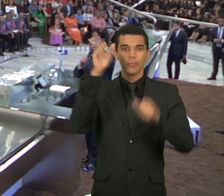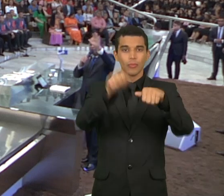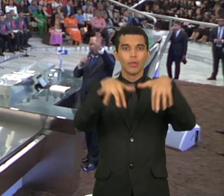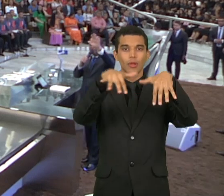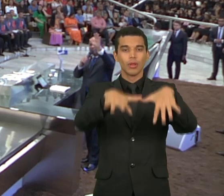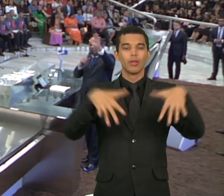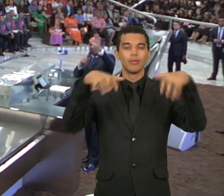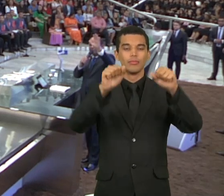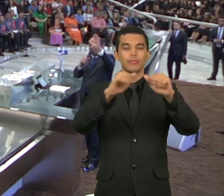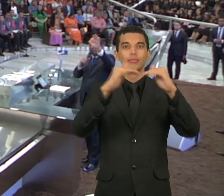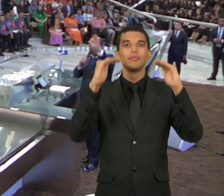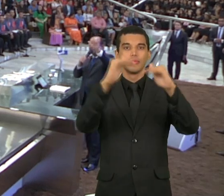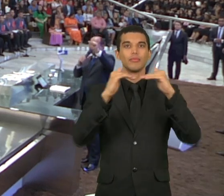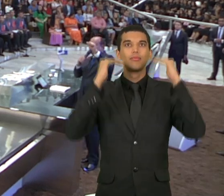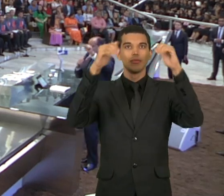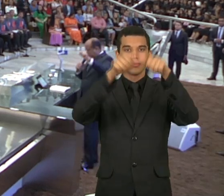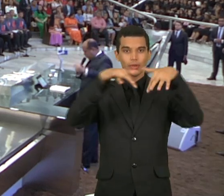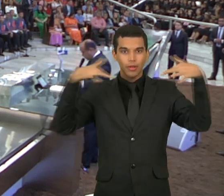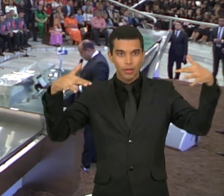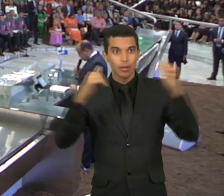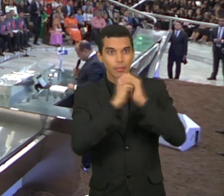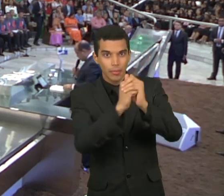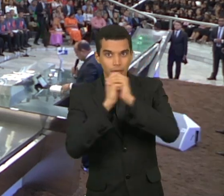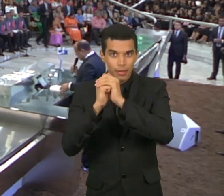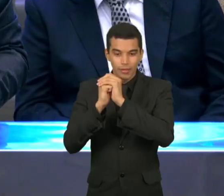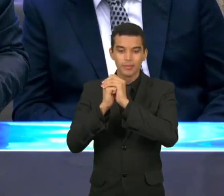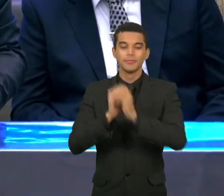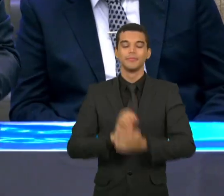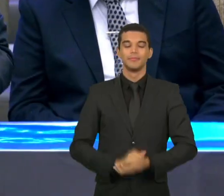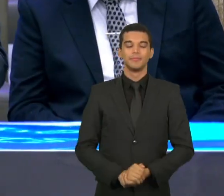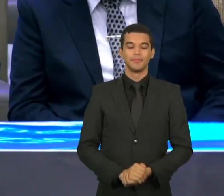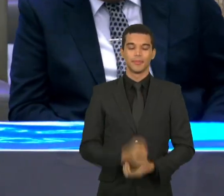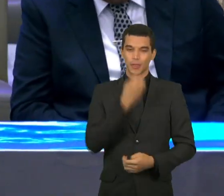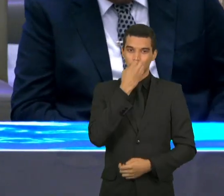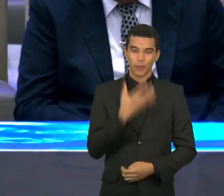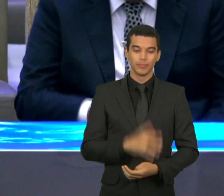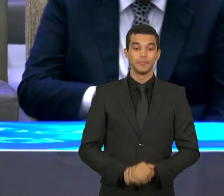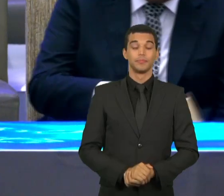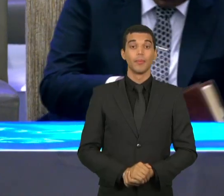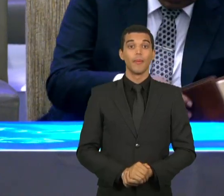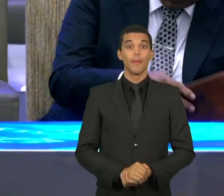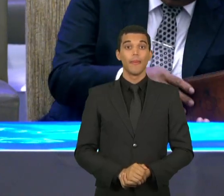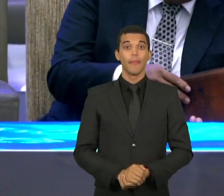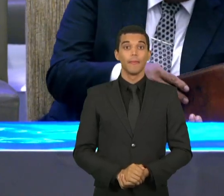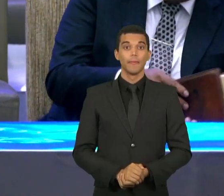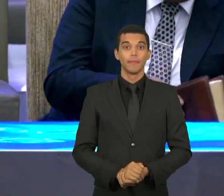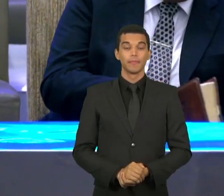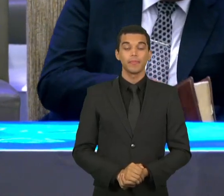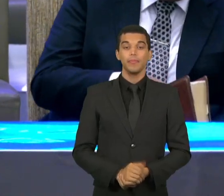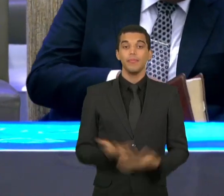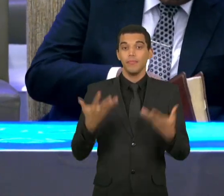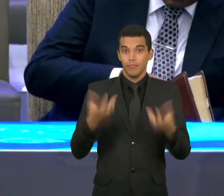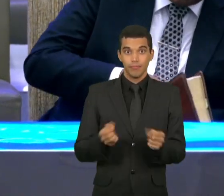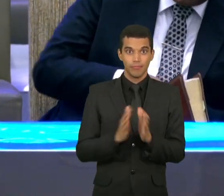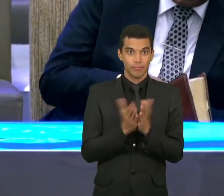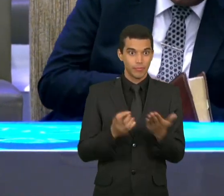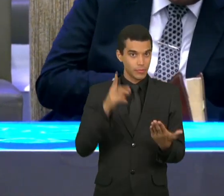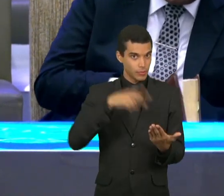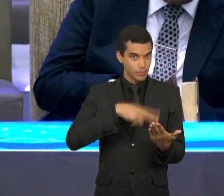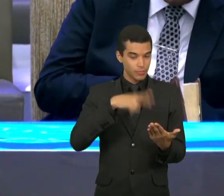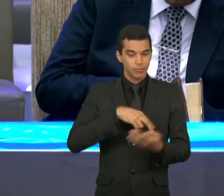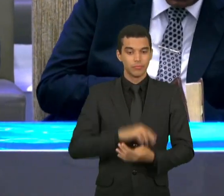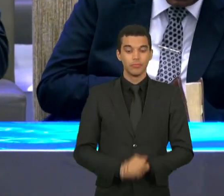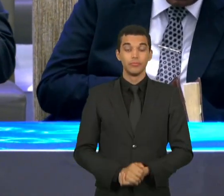Diga amém. Amém. Maravilha. Vamos à Bíblia. Esta noite, o nosso pastor nos deu